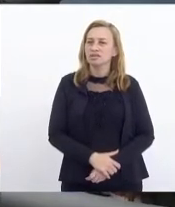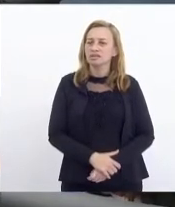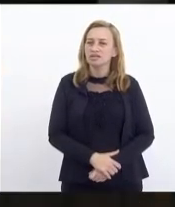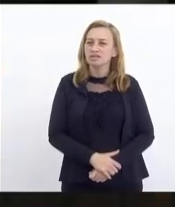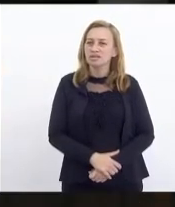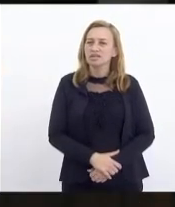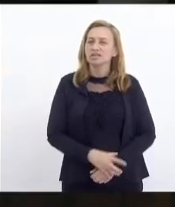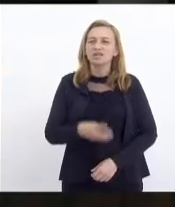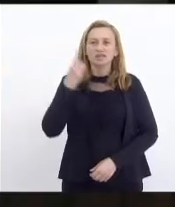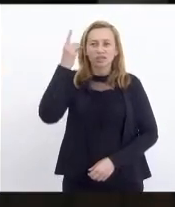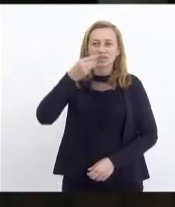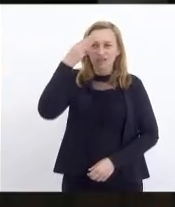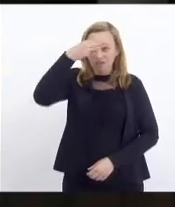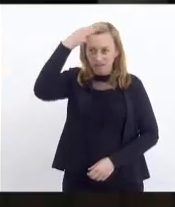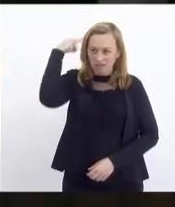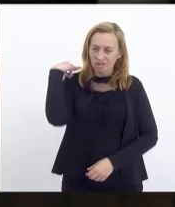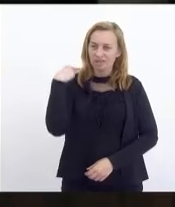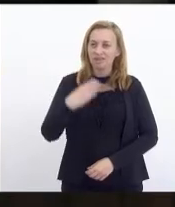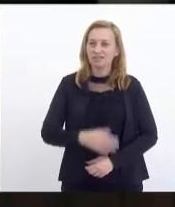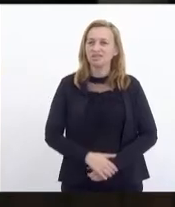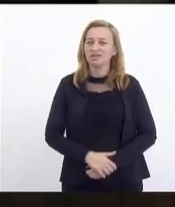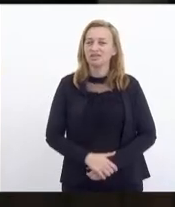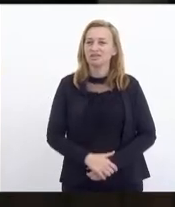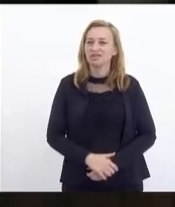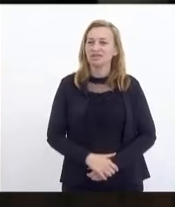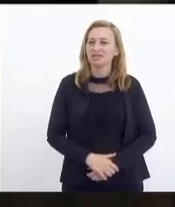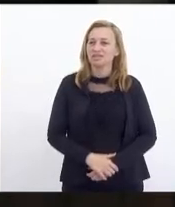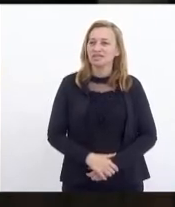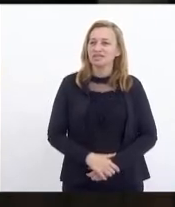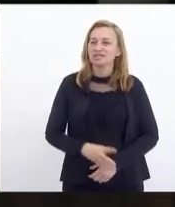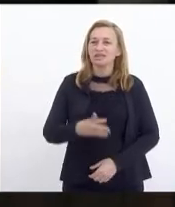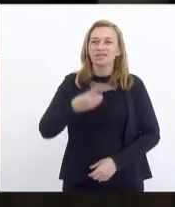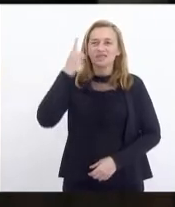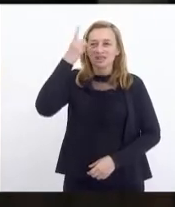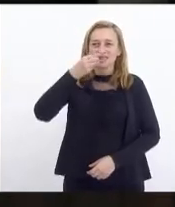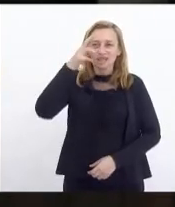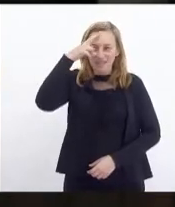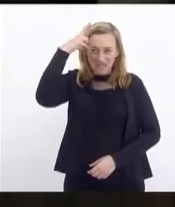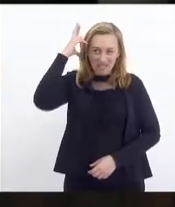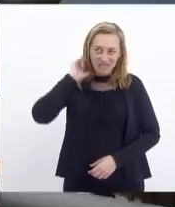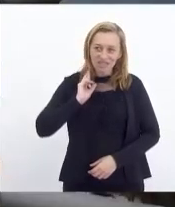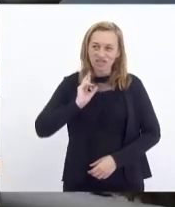Deputado Marcelo Cabeleireiro. Deputada Rosane Félix.